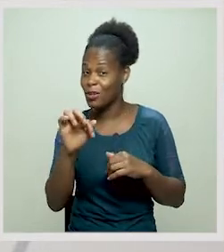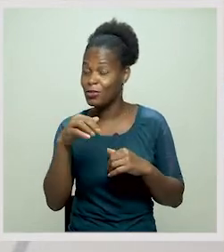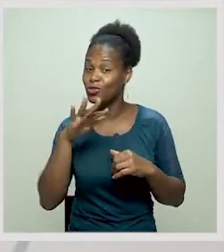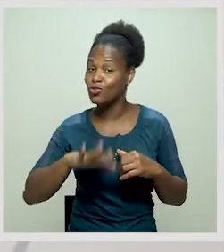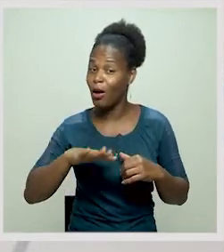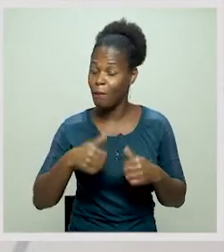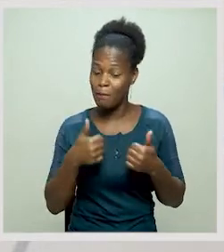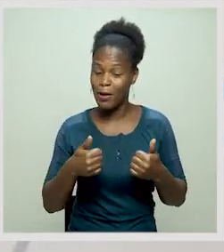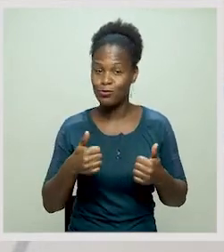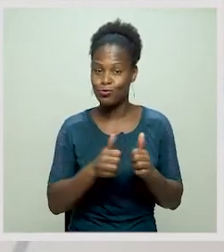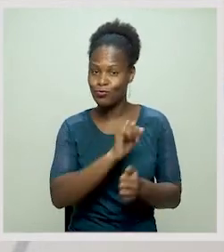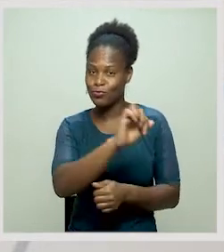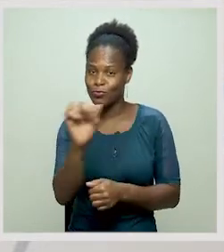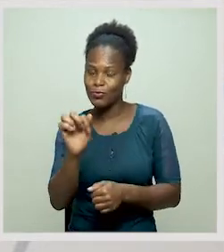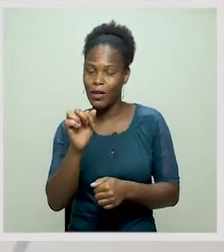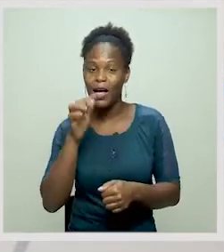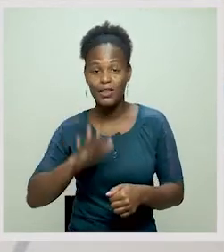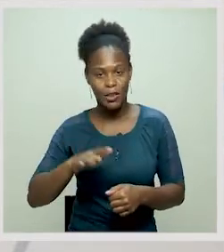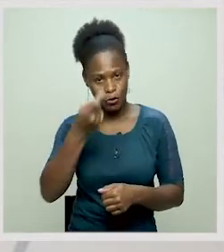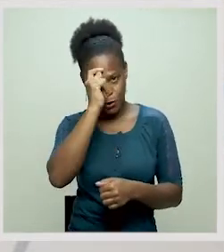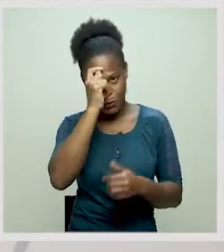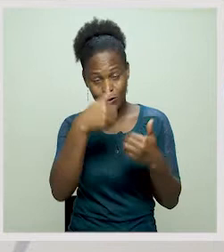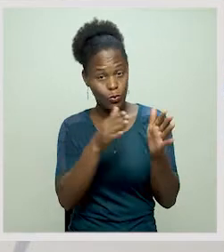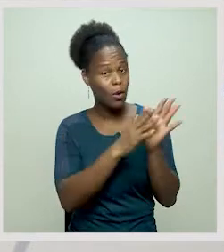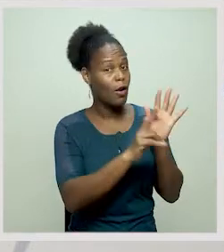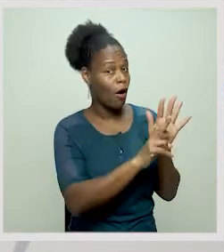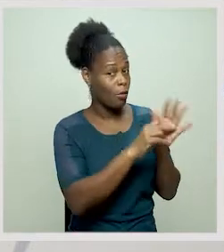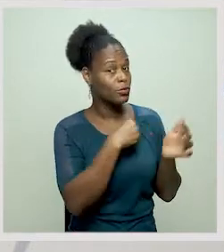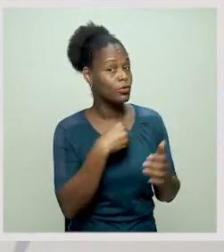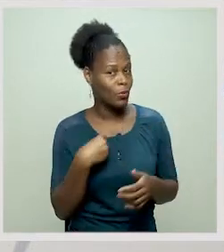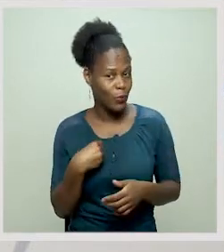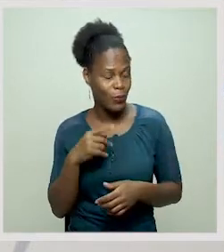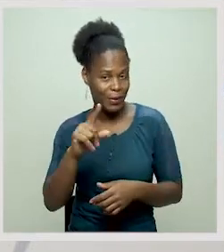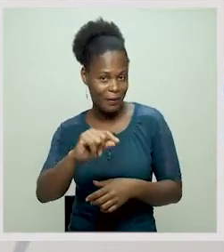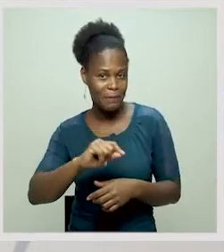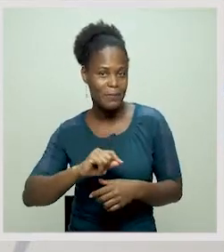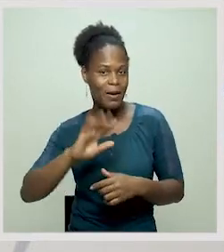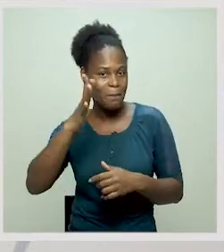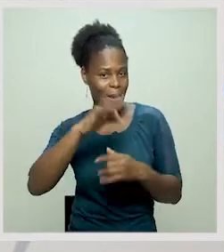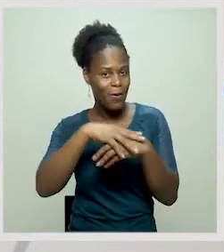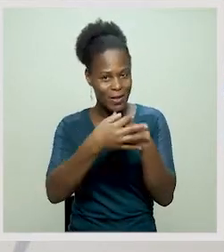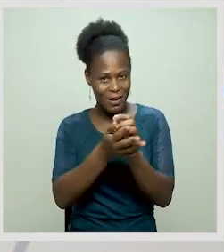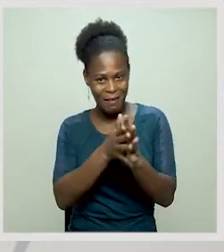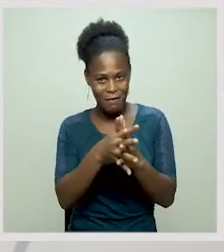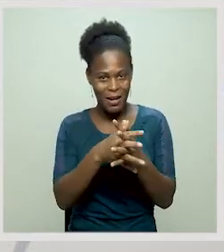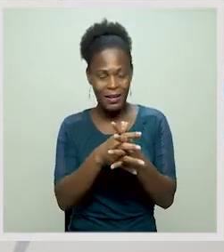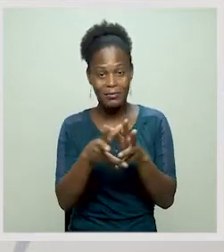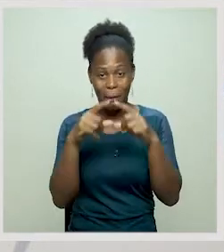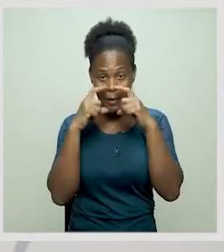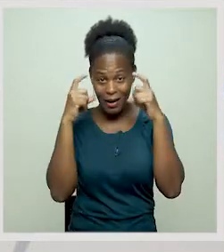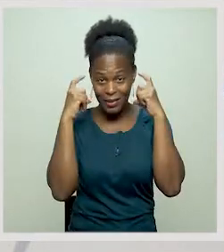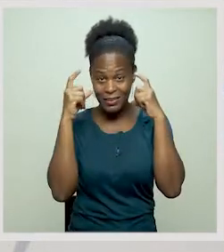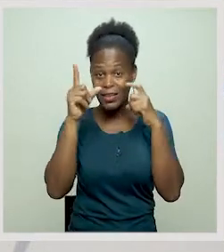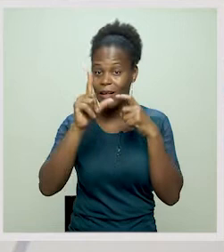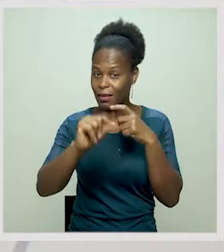tudo bem convosco e que estejam a cumprir todas as normas sanitárias, lavar as mãos, usar as